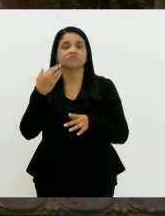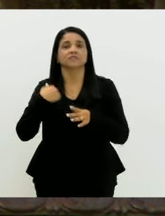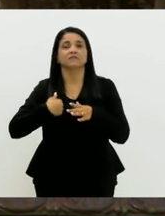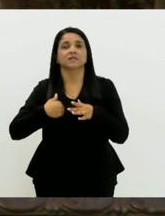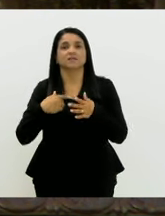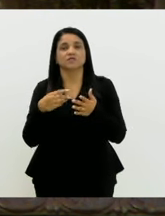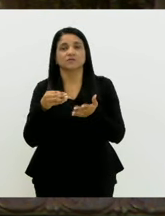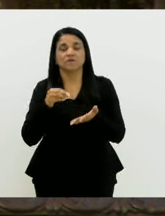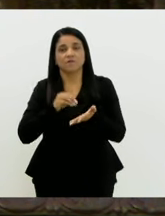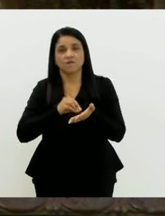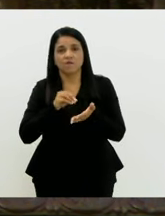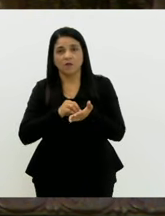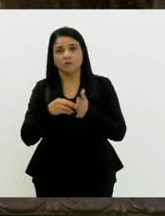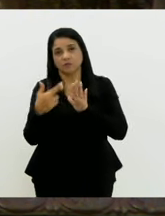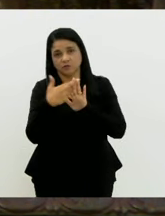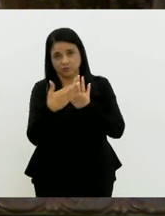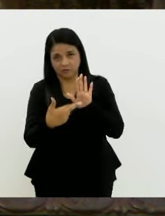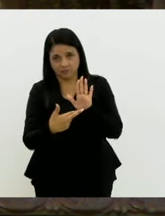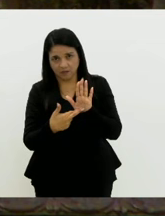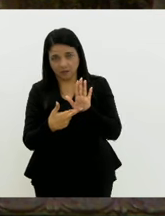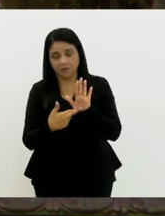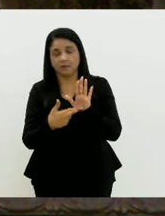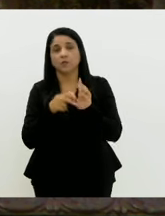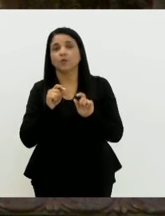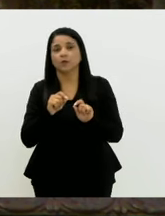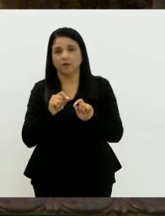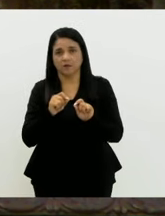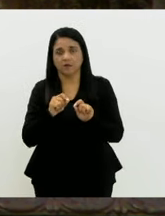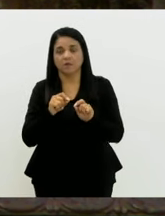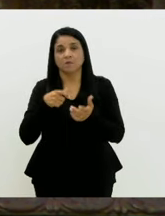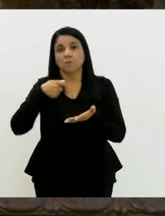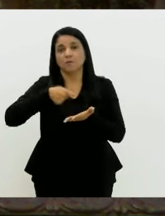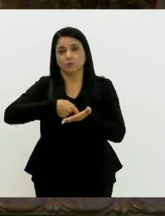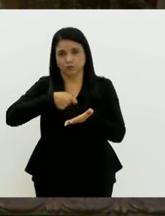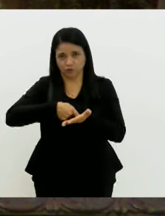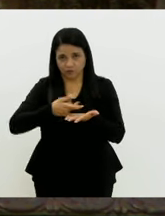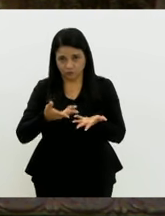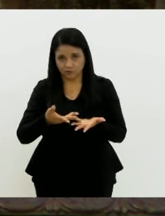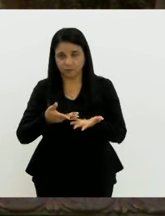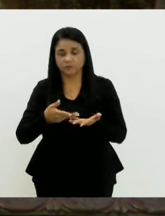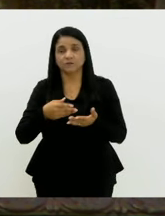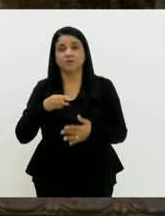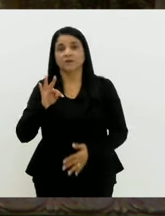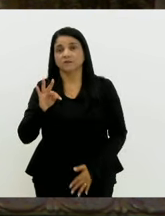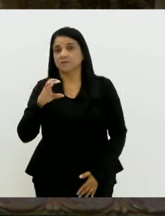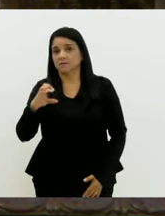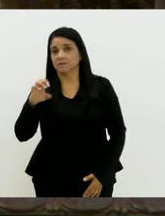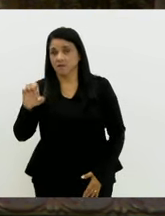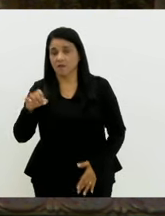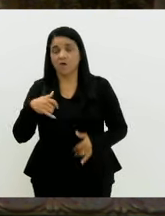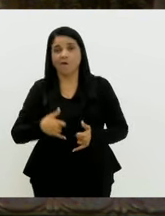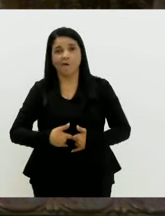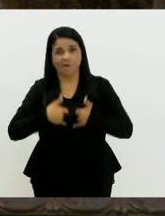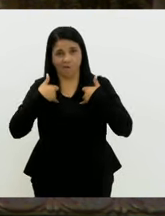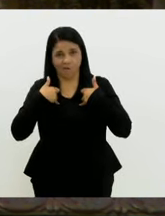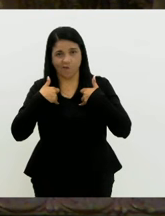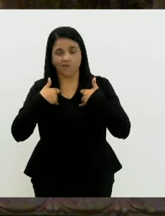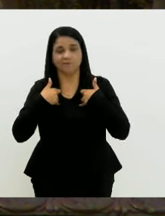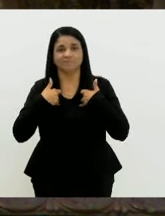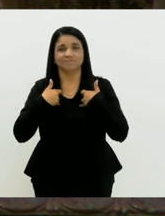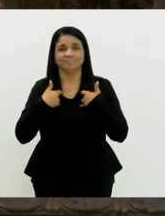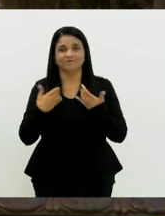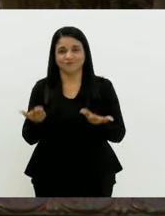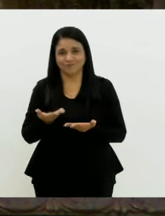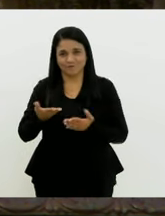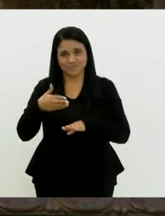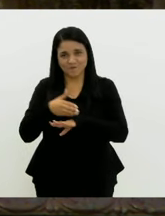em detrimento do viés meramente punitivo. Senhor presidente, o TCE sente-se honrado em estar presente